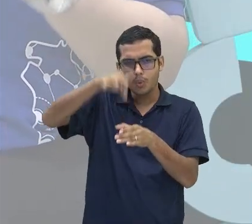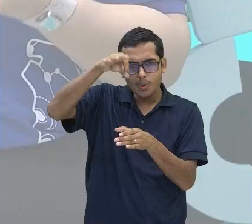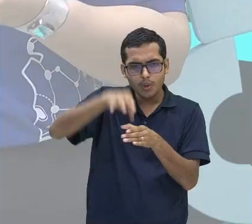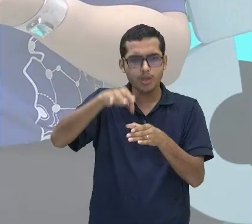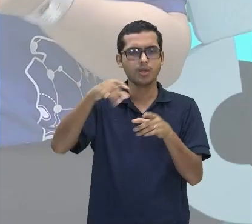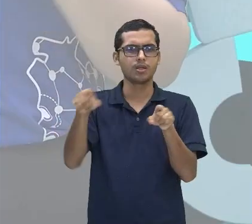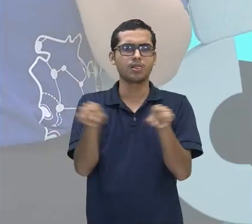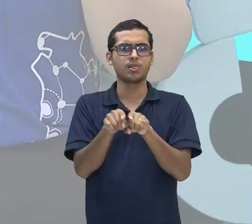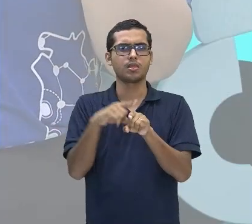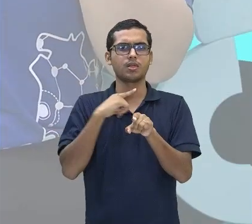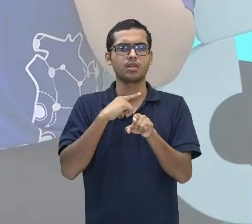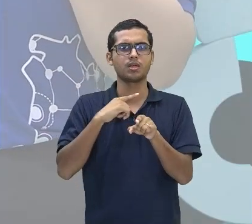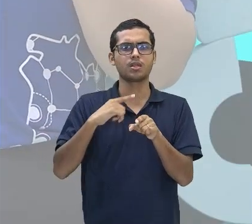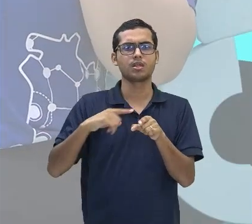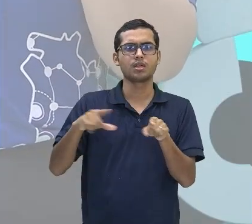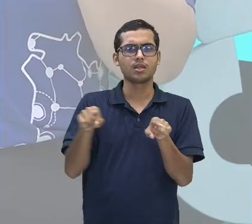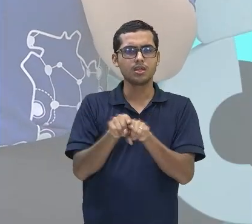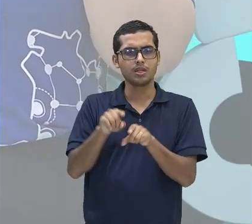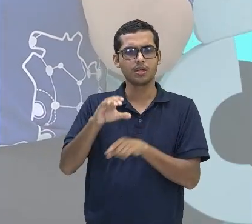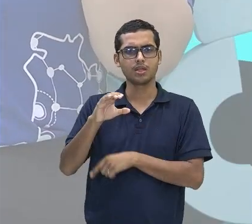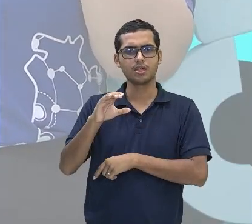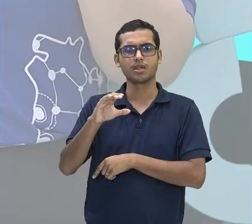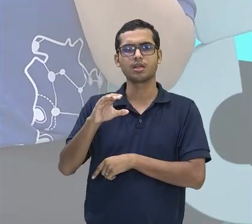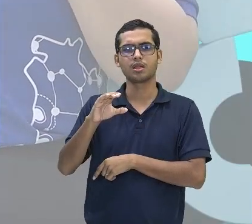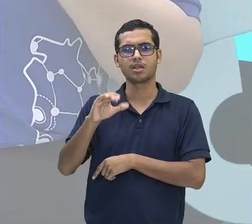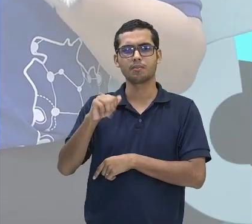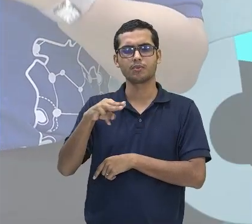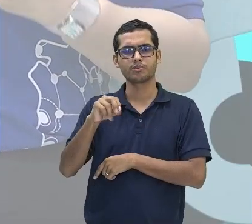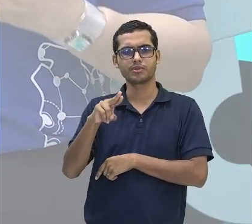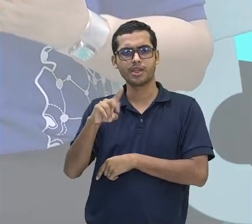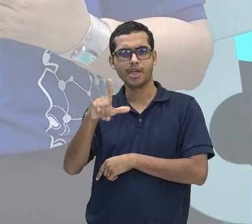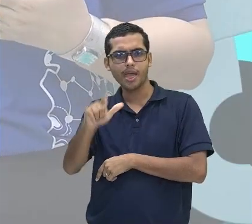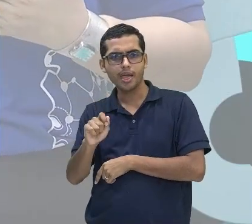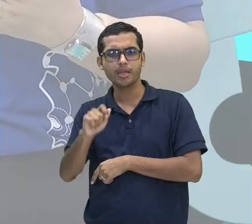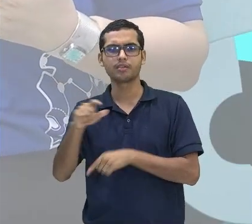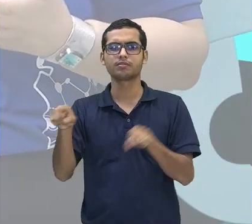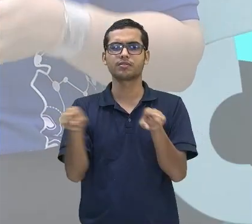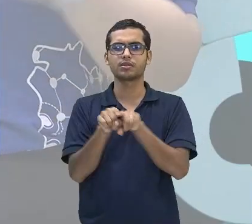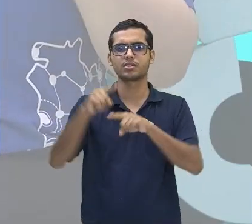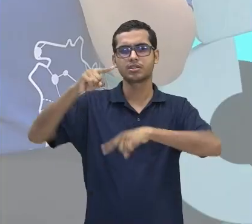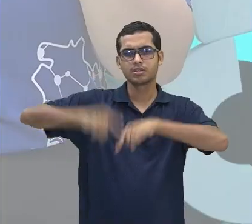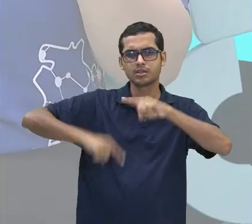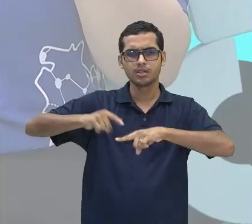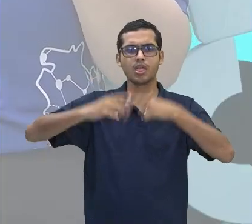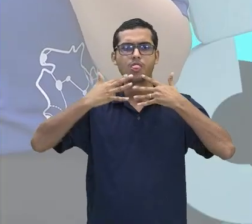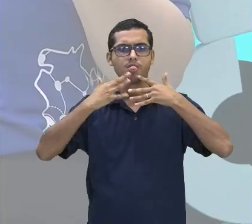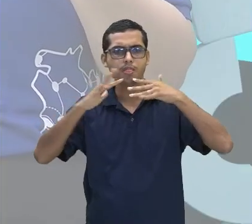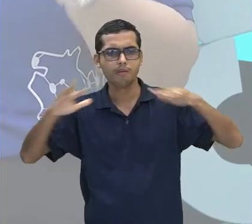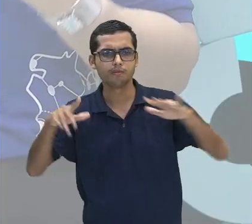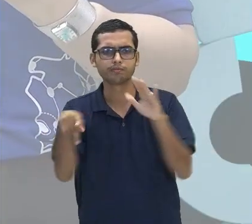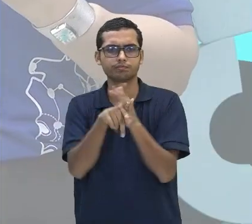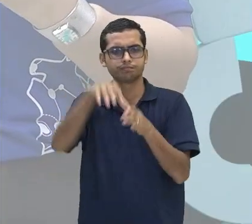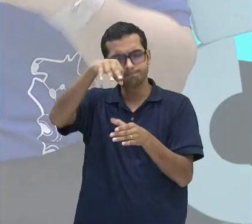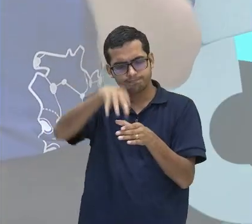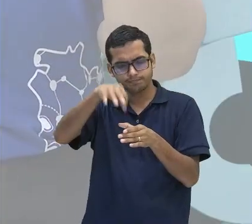maracujá em cada gole, feito com ingredientes 100% naturais. O chá